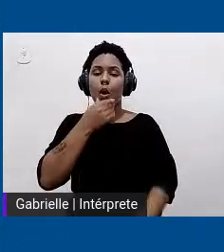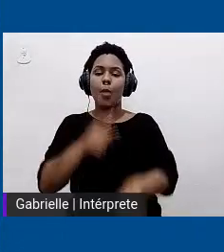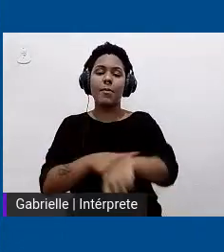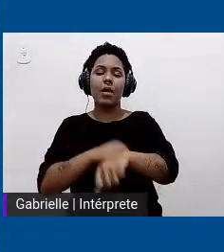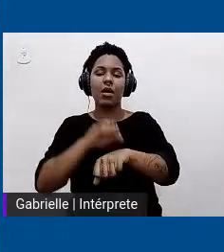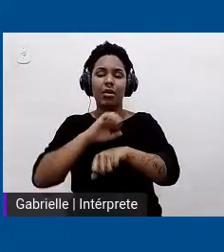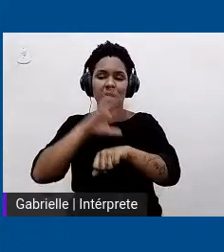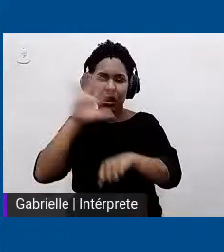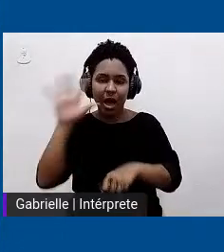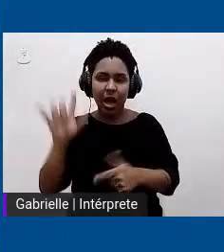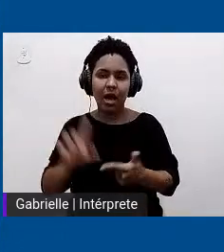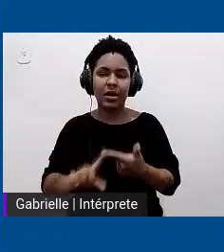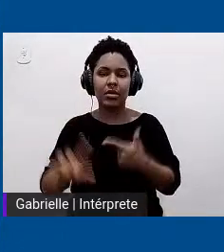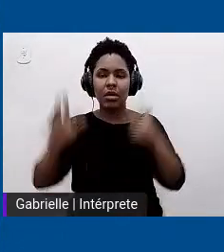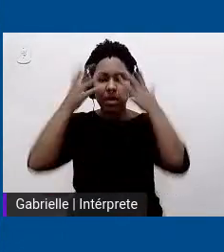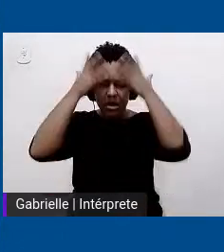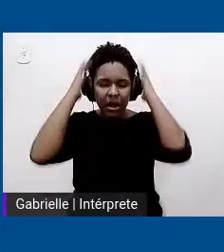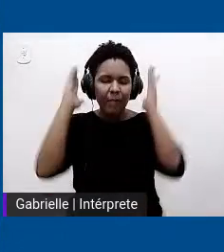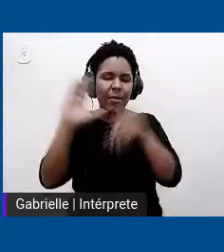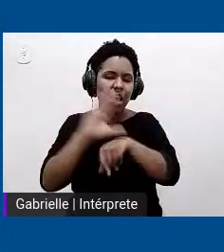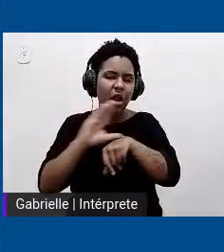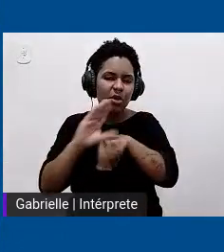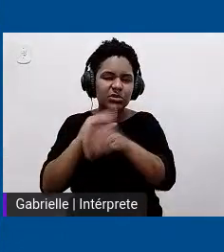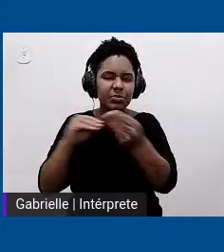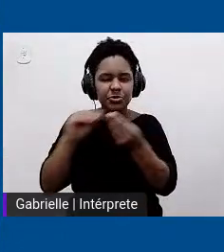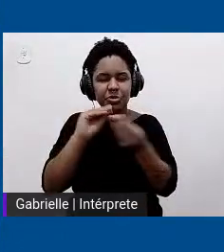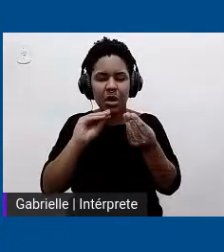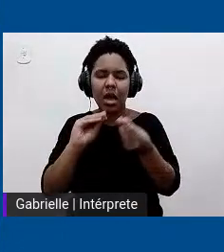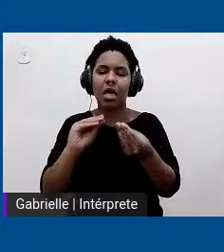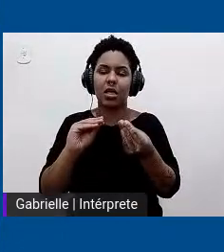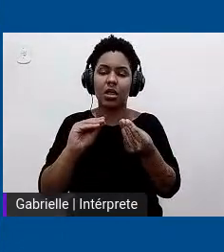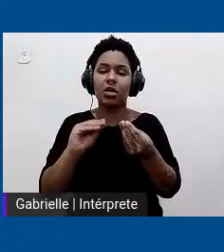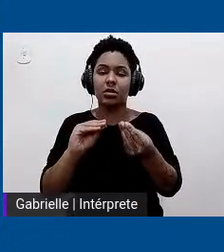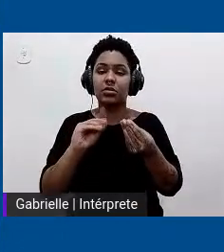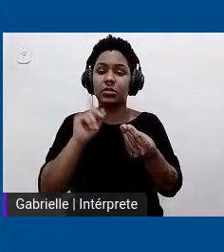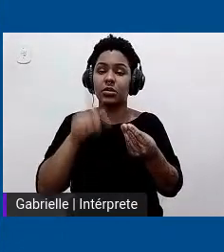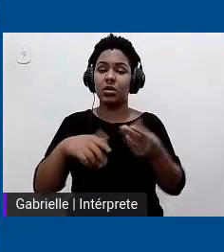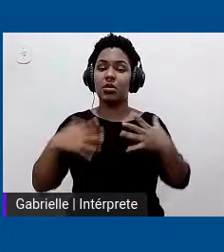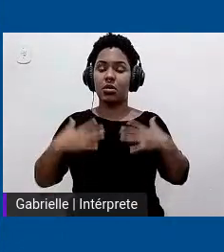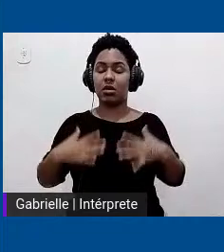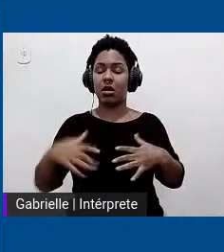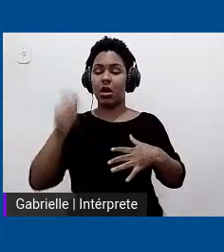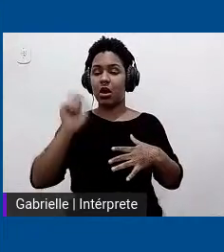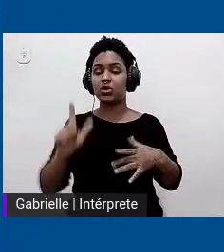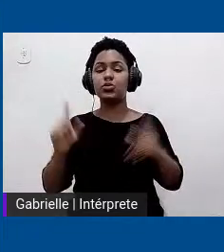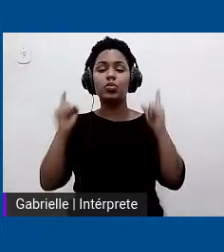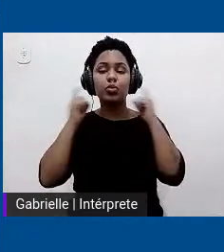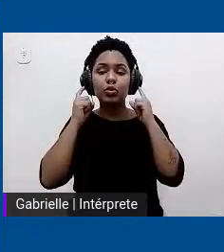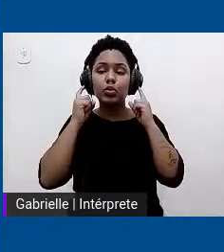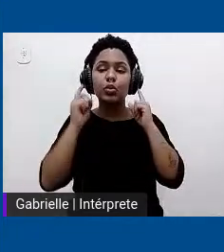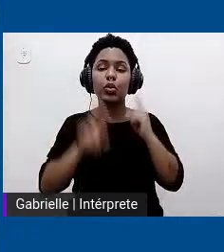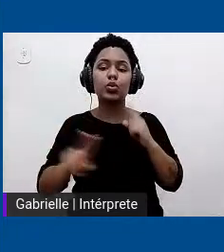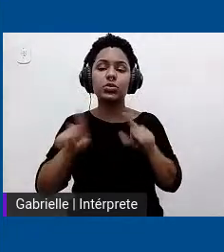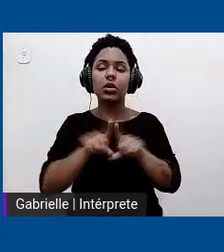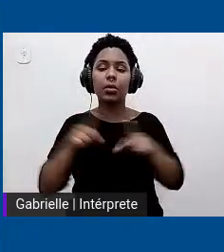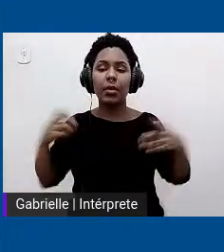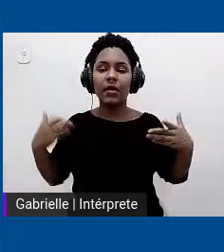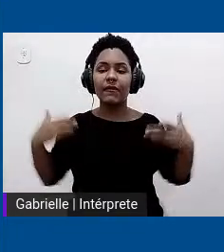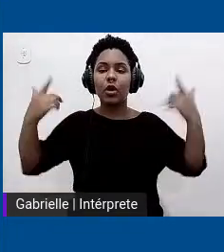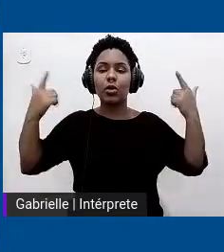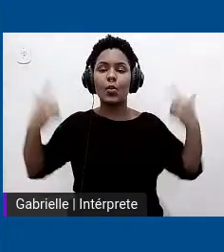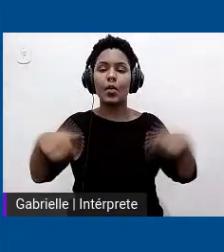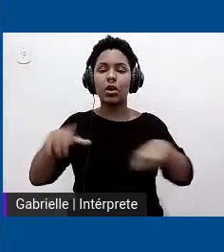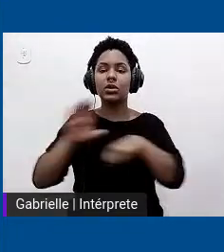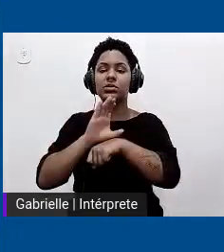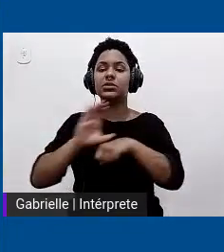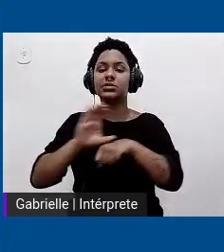cabelos grisalhos, né? Estou com uma camisa de cor azul, usando fones de ouvido, e contra um fundo neutro, cinza,